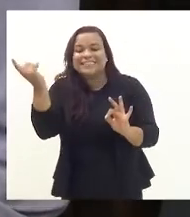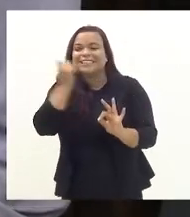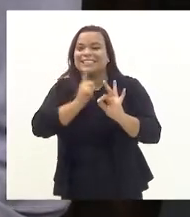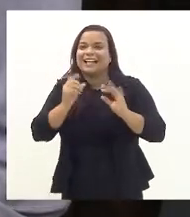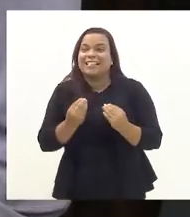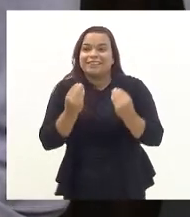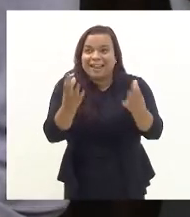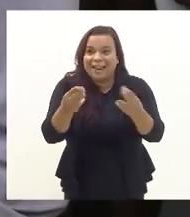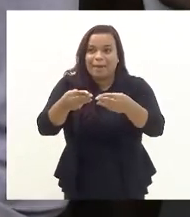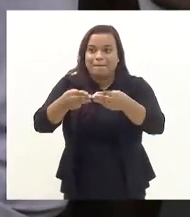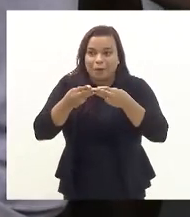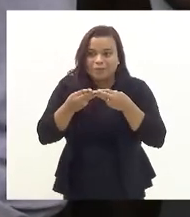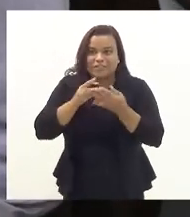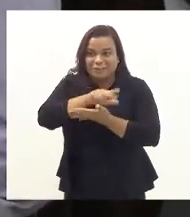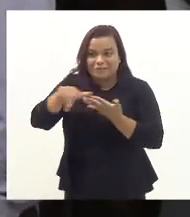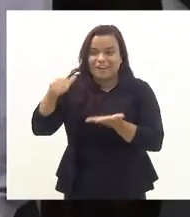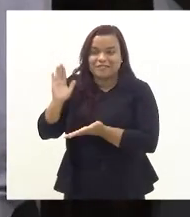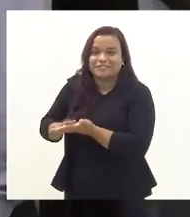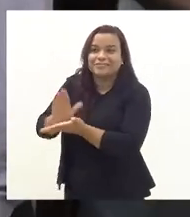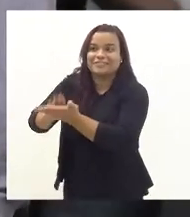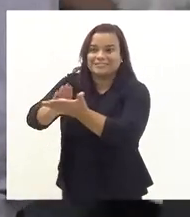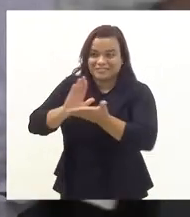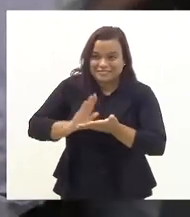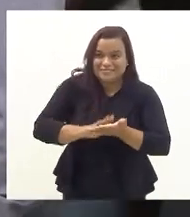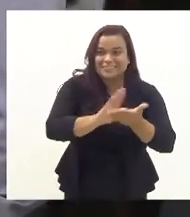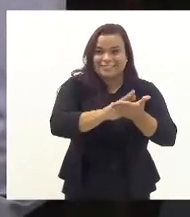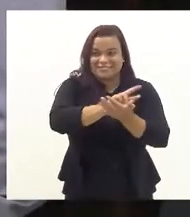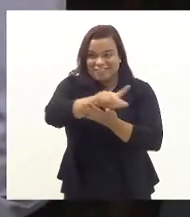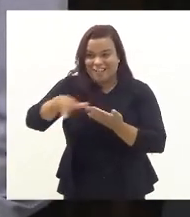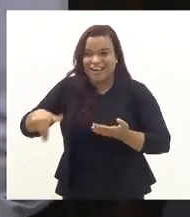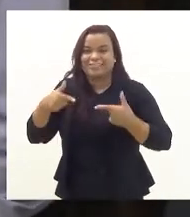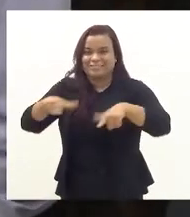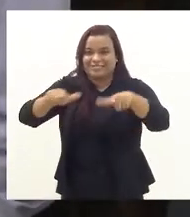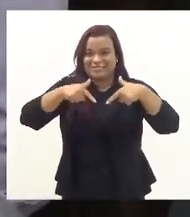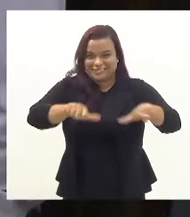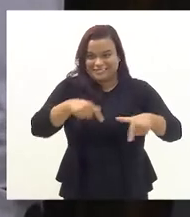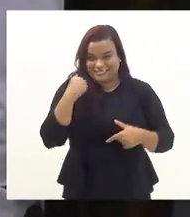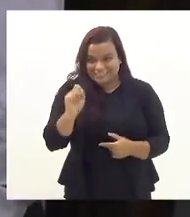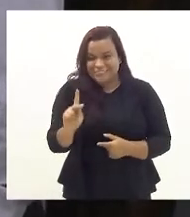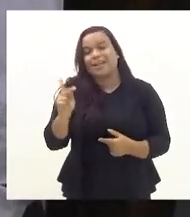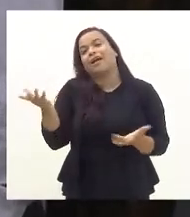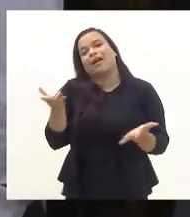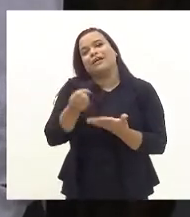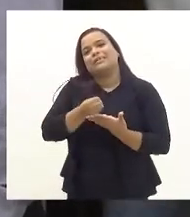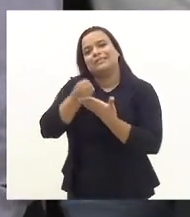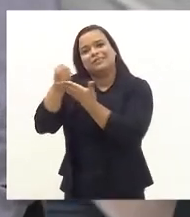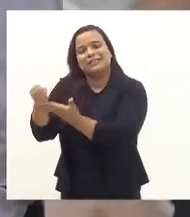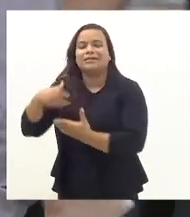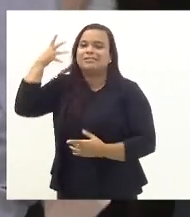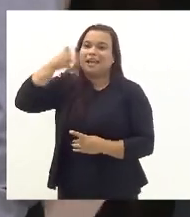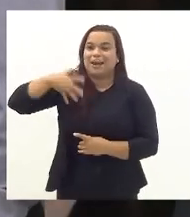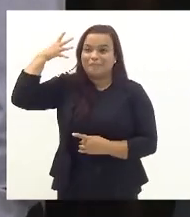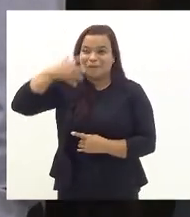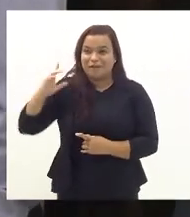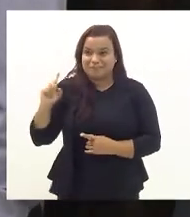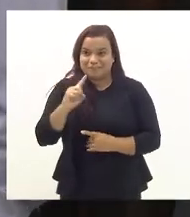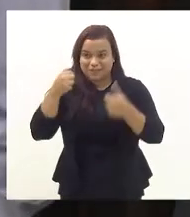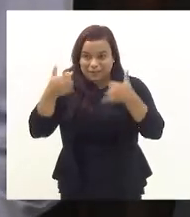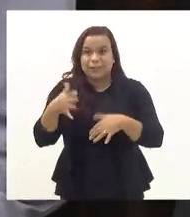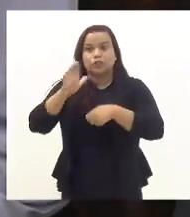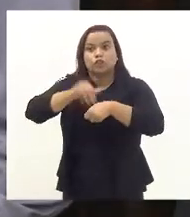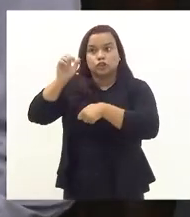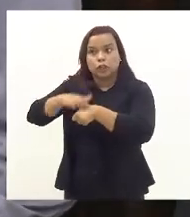das moções de congratulações e aplausos. E vou passar a palavra para a nossa cerimonialista, que fará a